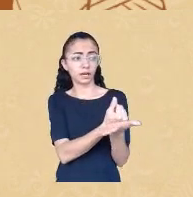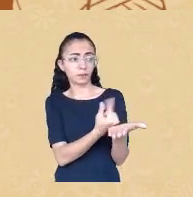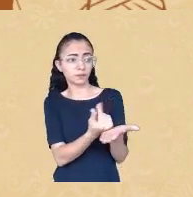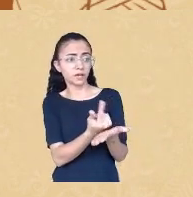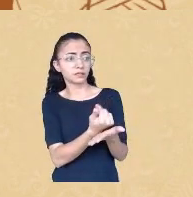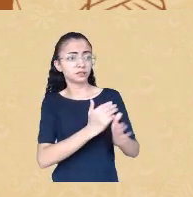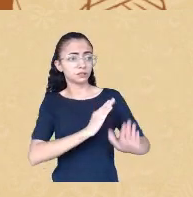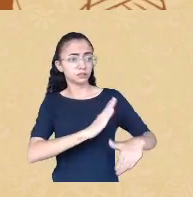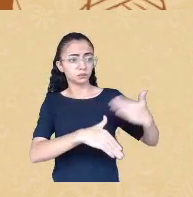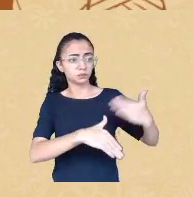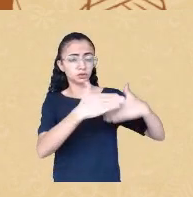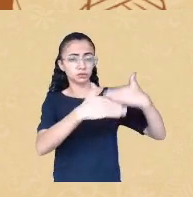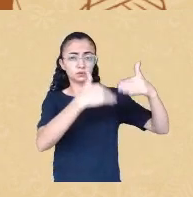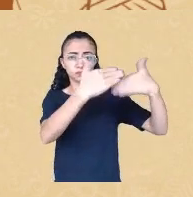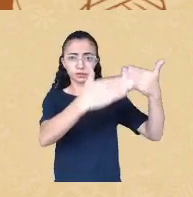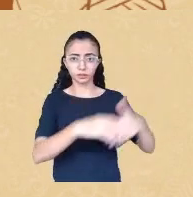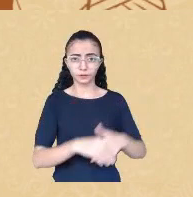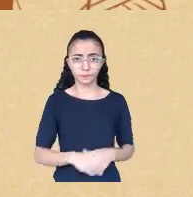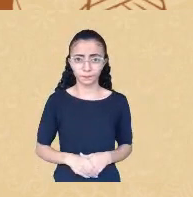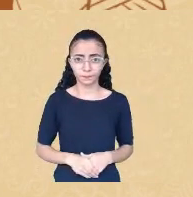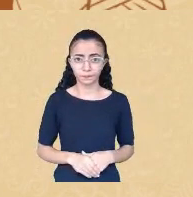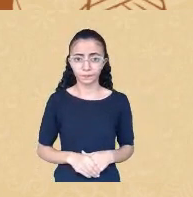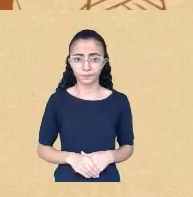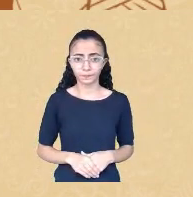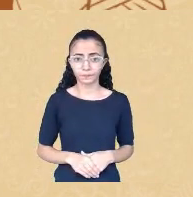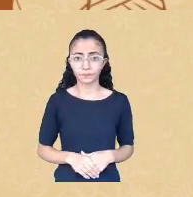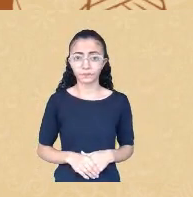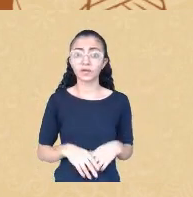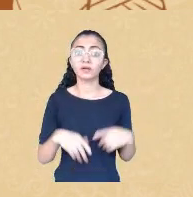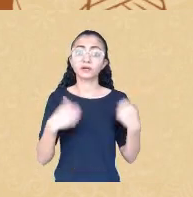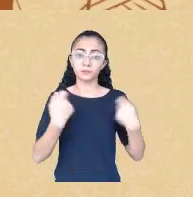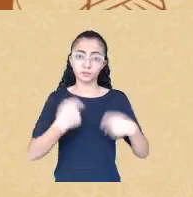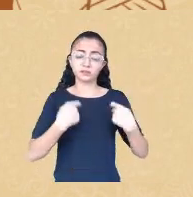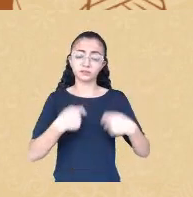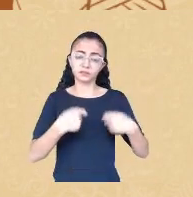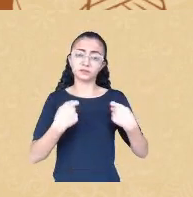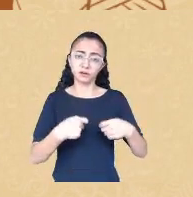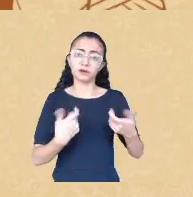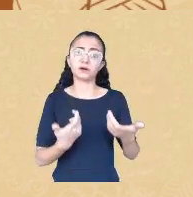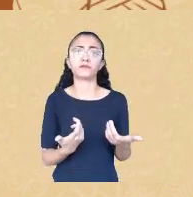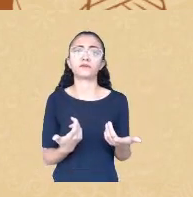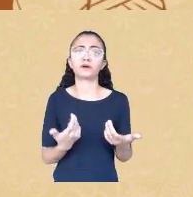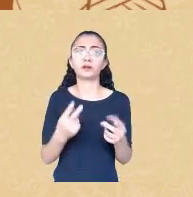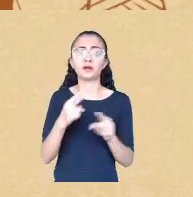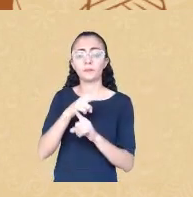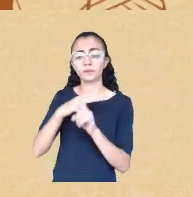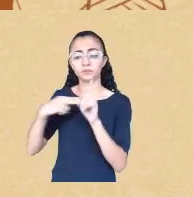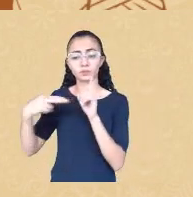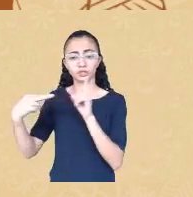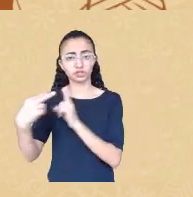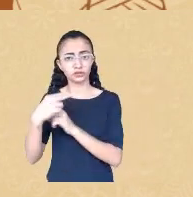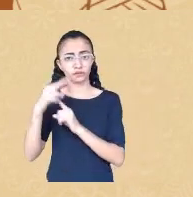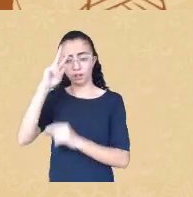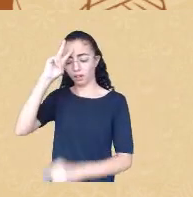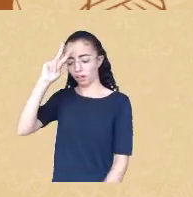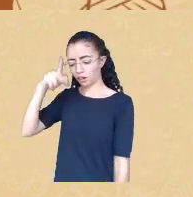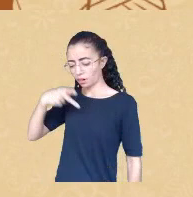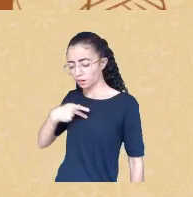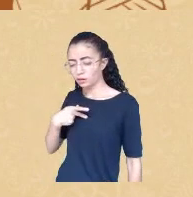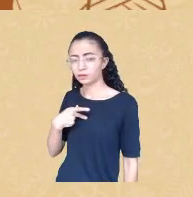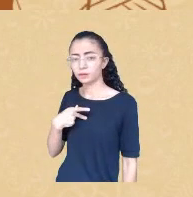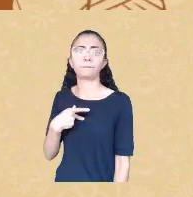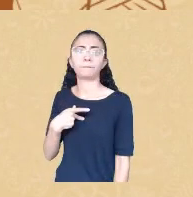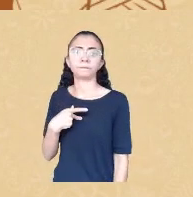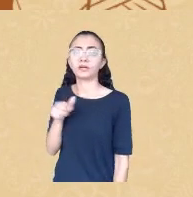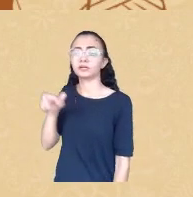não se fez em outro caminho, se não usar essas perspectivas eurocêntricas e a mão branca, a